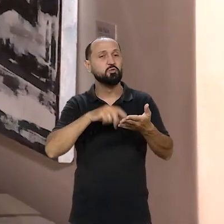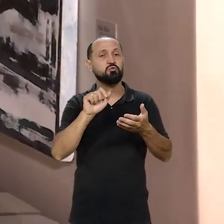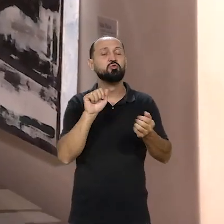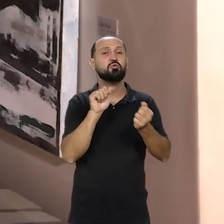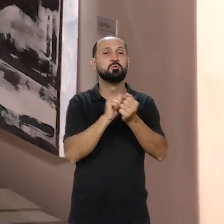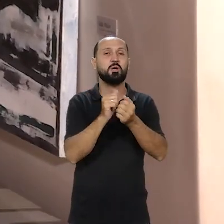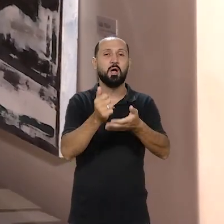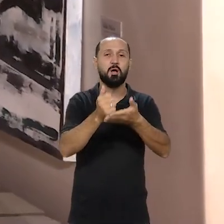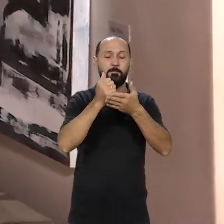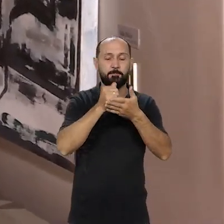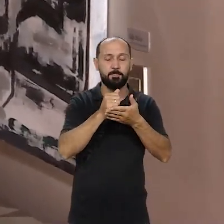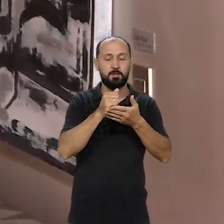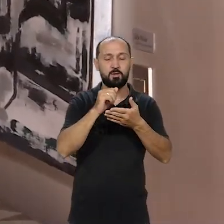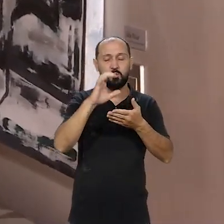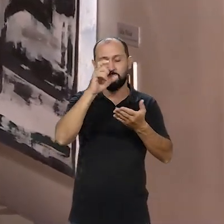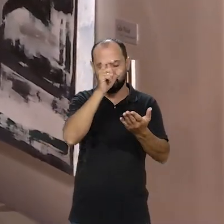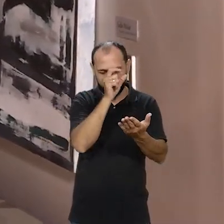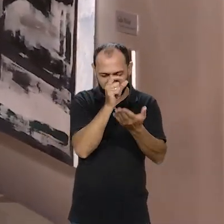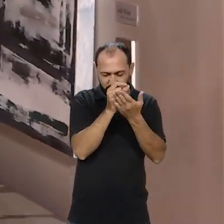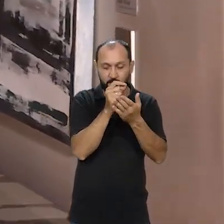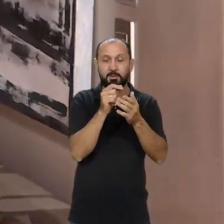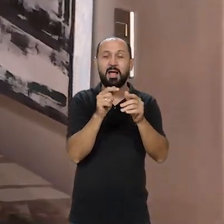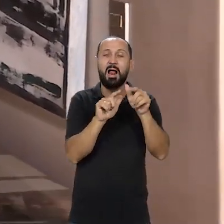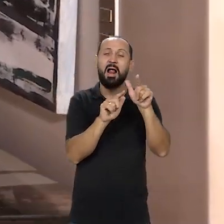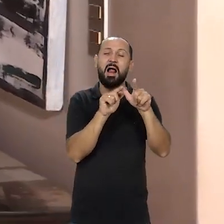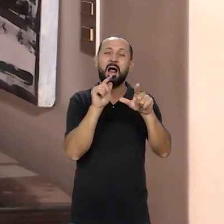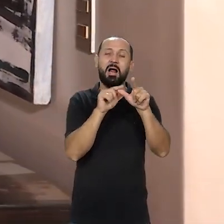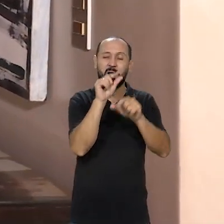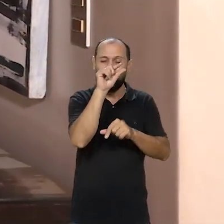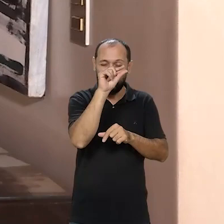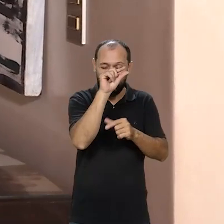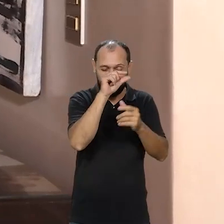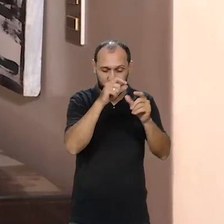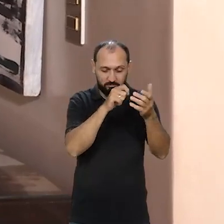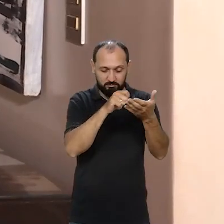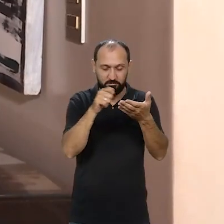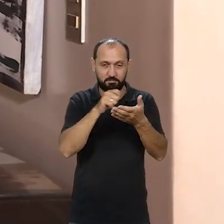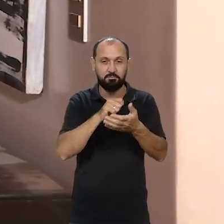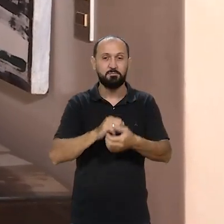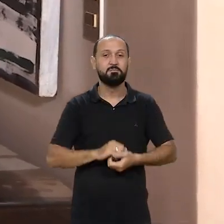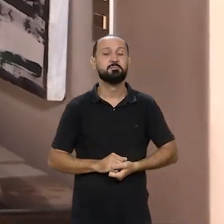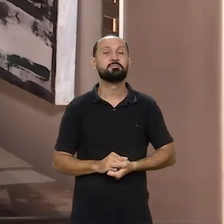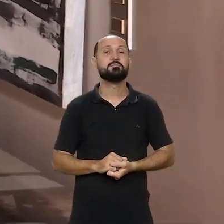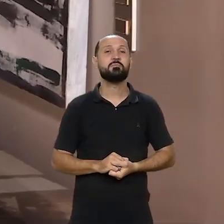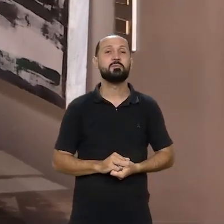ser lidas com o auxílio de lupa, já que a letra do escritor era bem pequena.